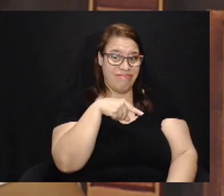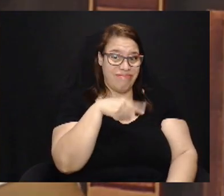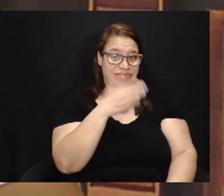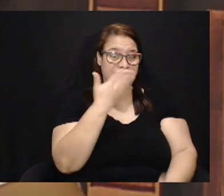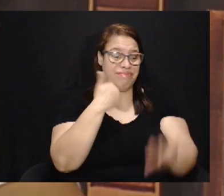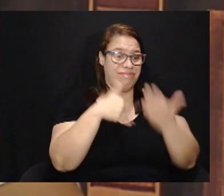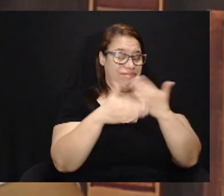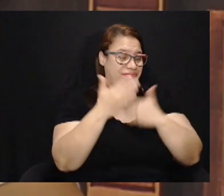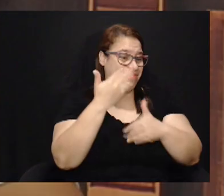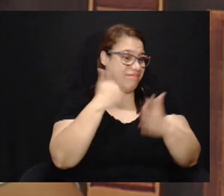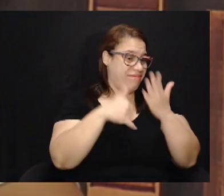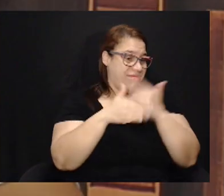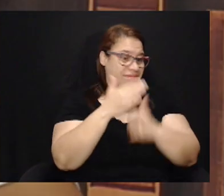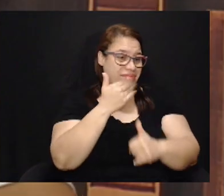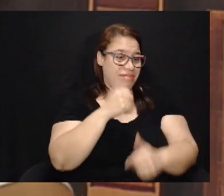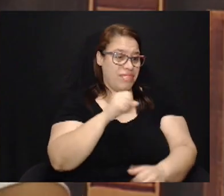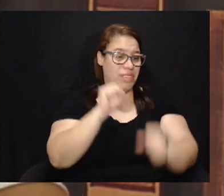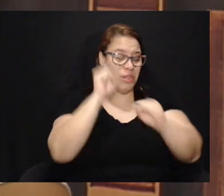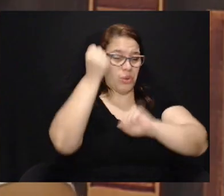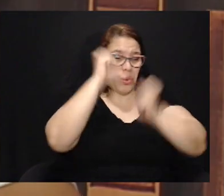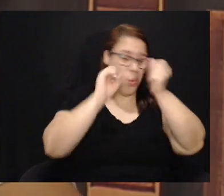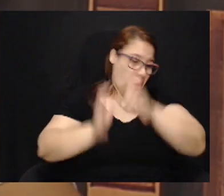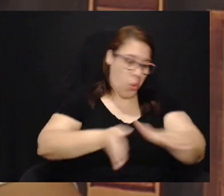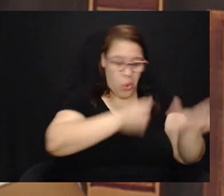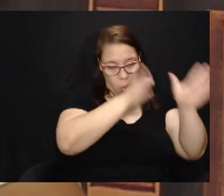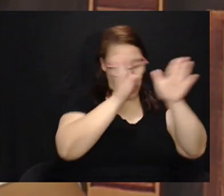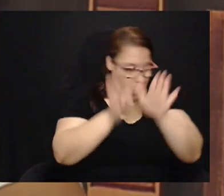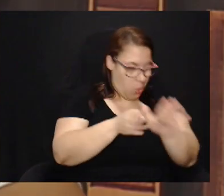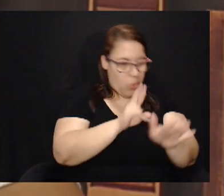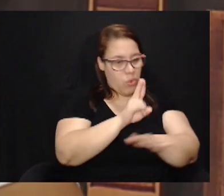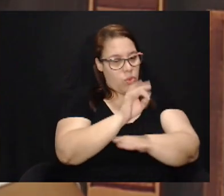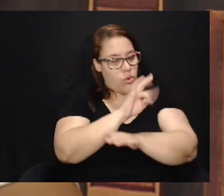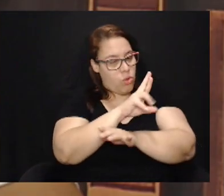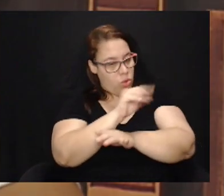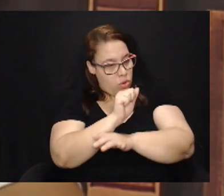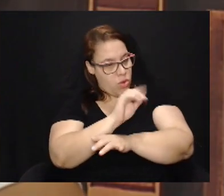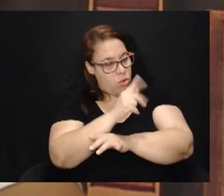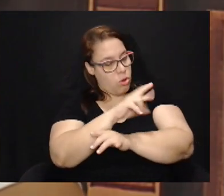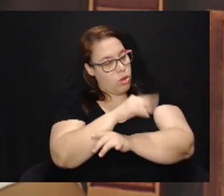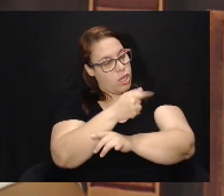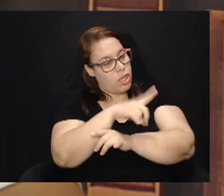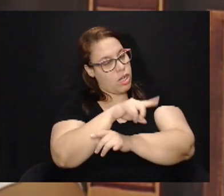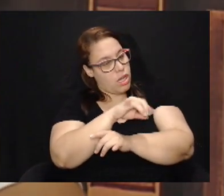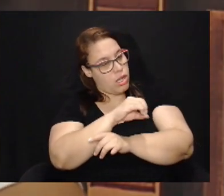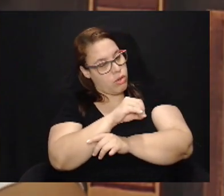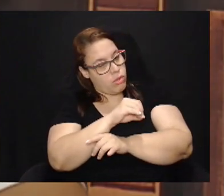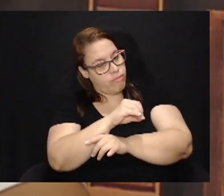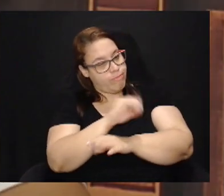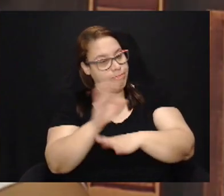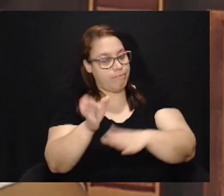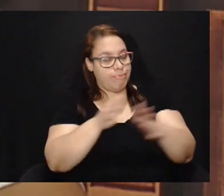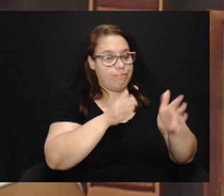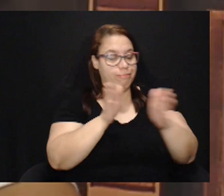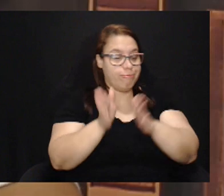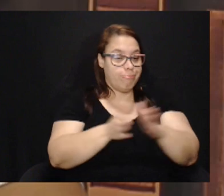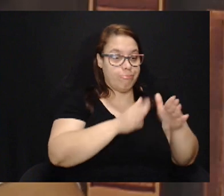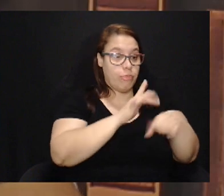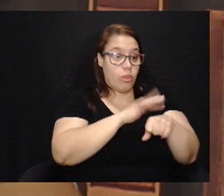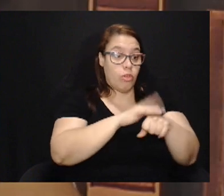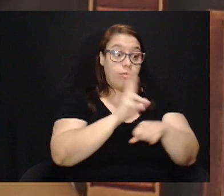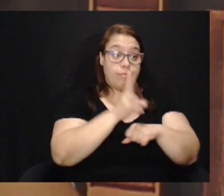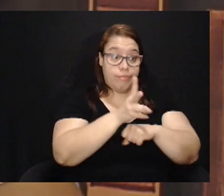de alimentos ultraprocessados. A gente vai falar muito a relação desses alimentos ultraprocessados com doenças crônicas. E eu